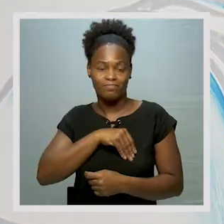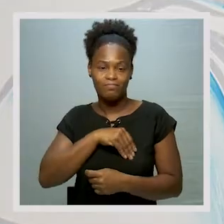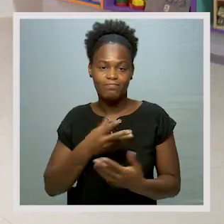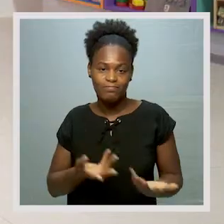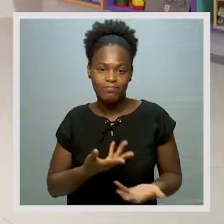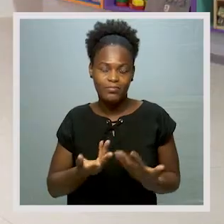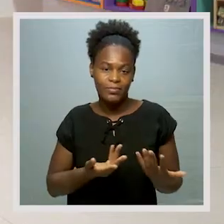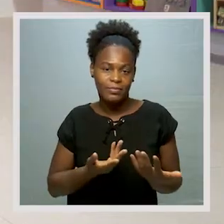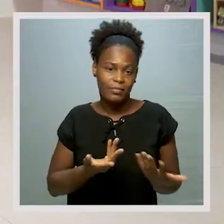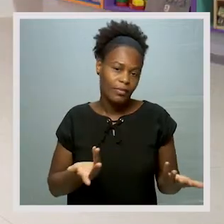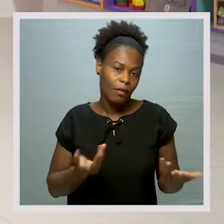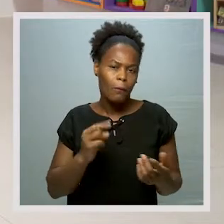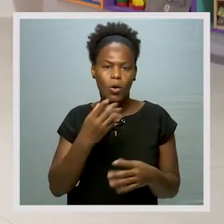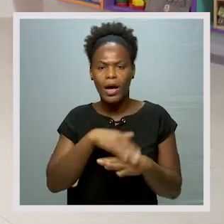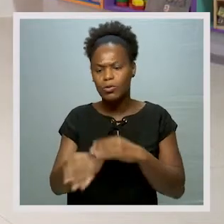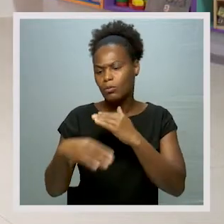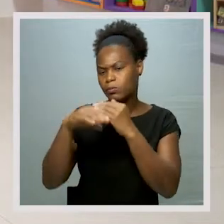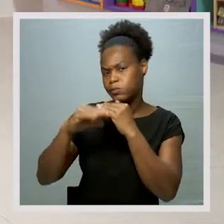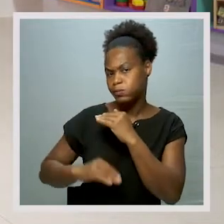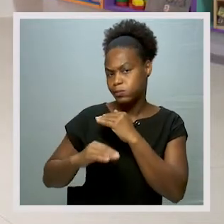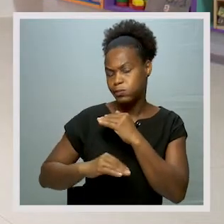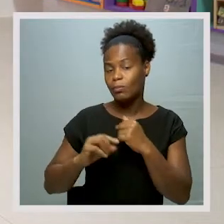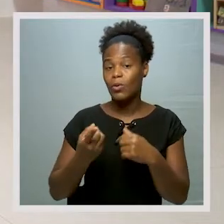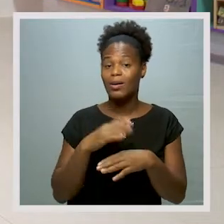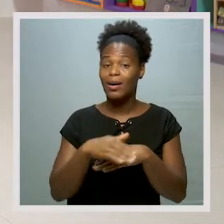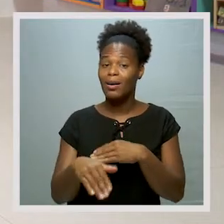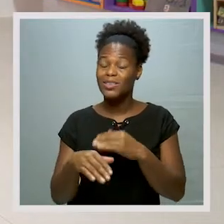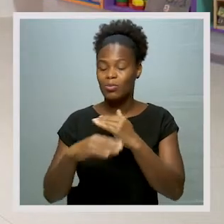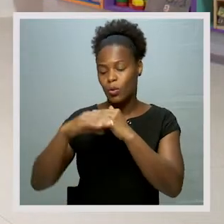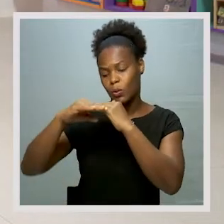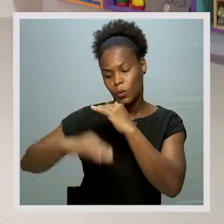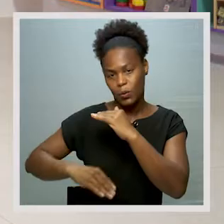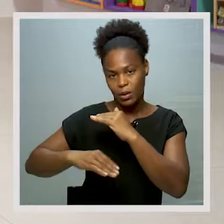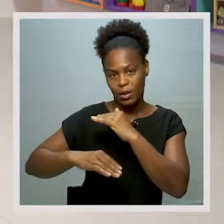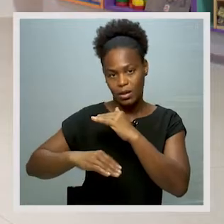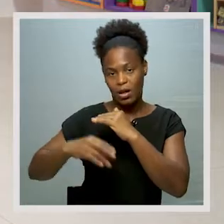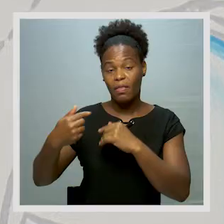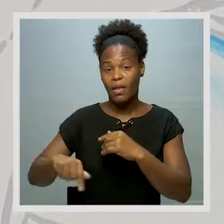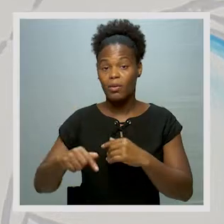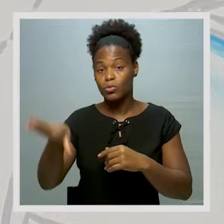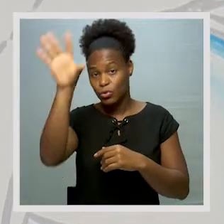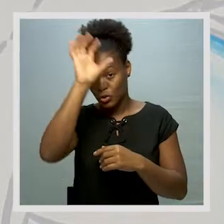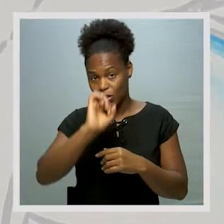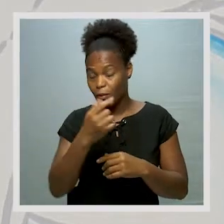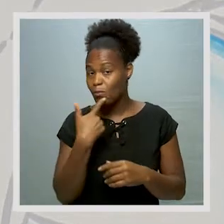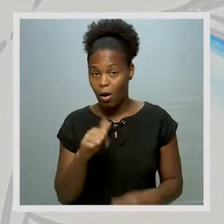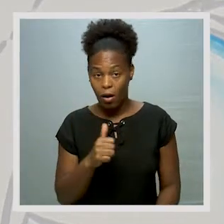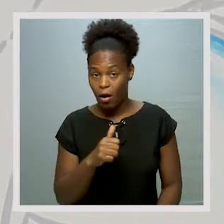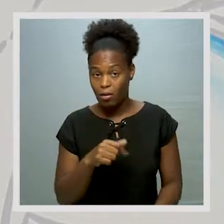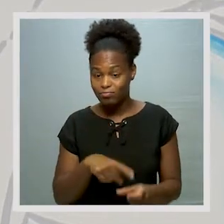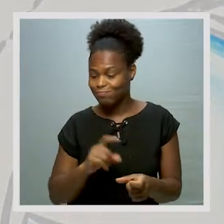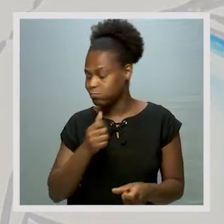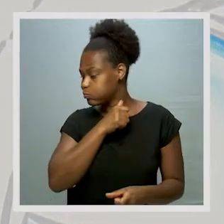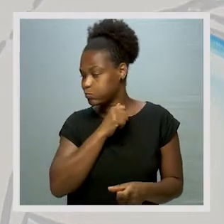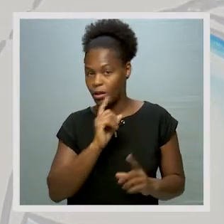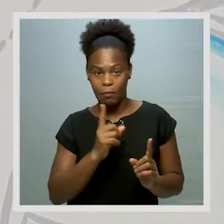rendimentos. Face a essa desigualdade, a essa assimetria, o Estado não pode